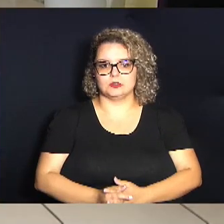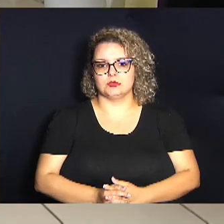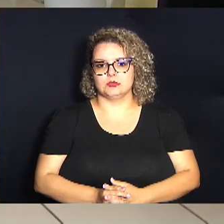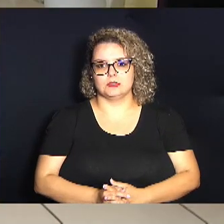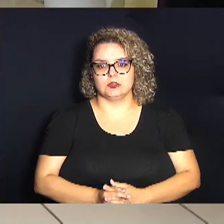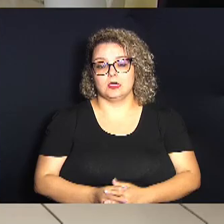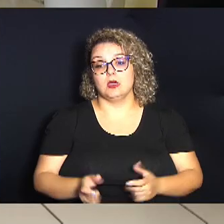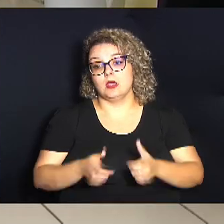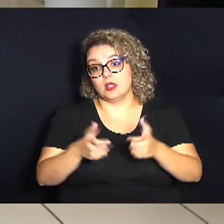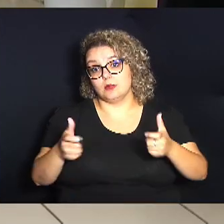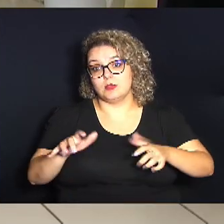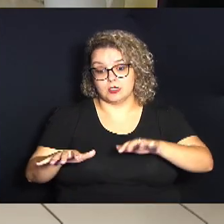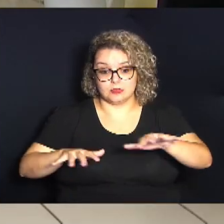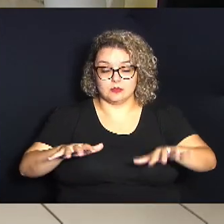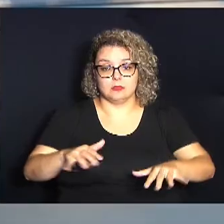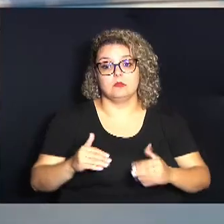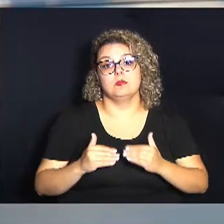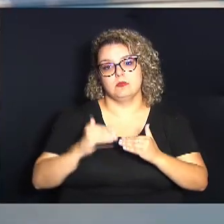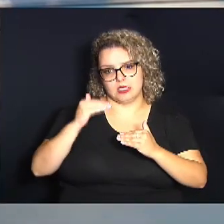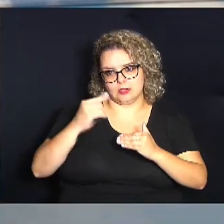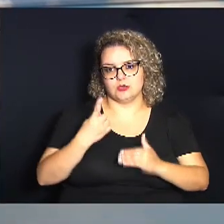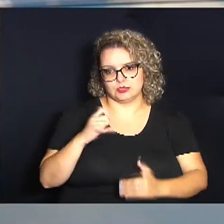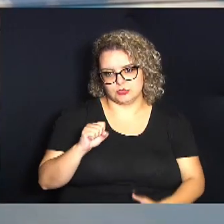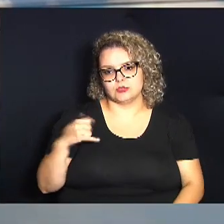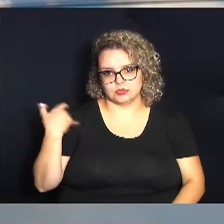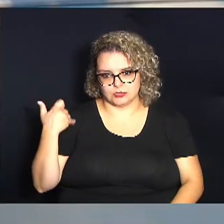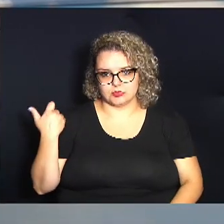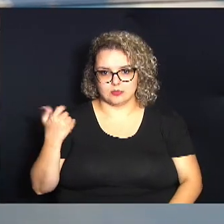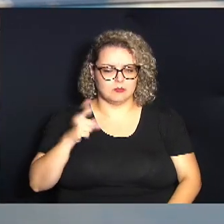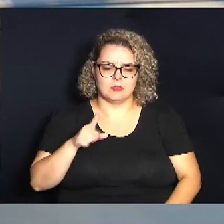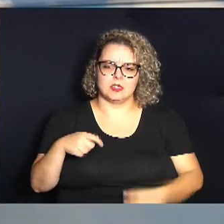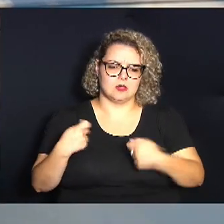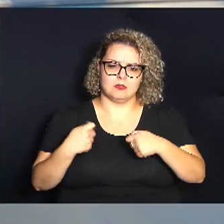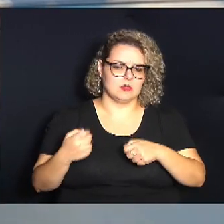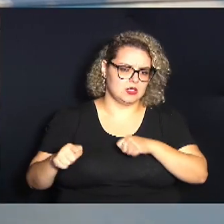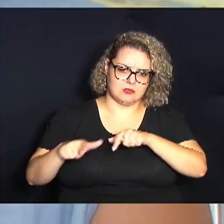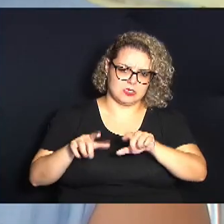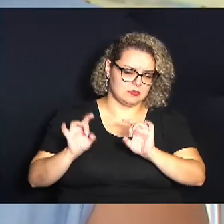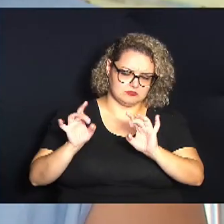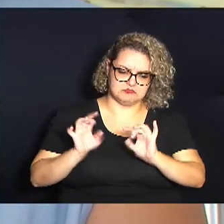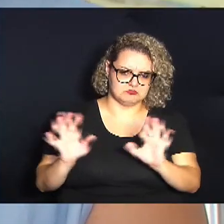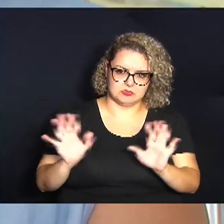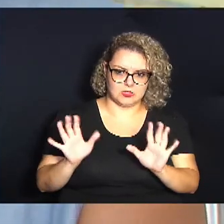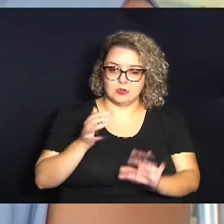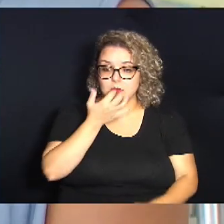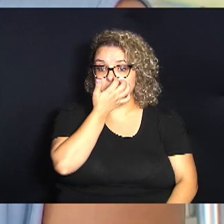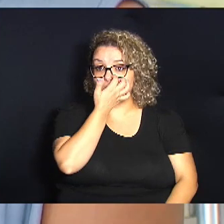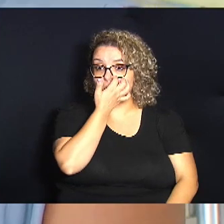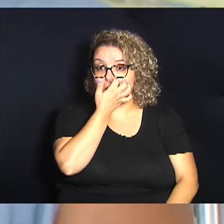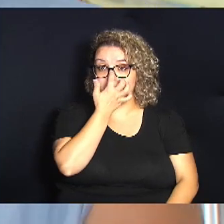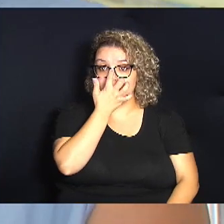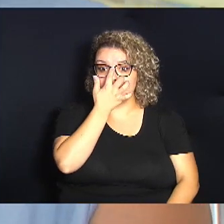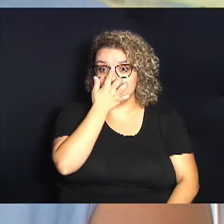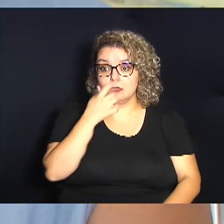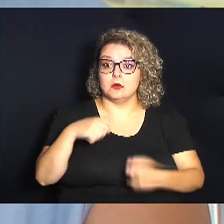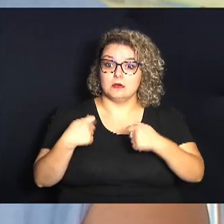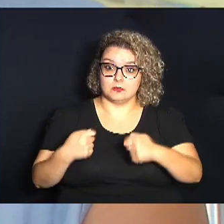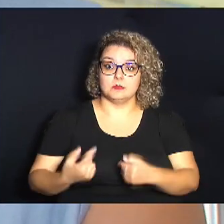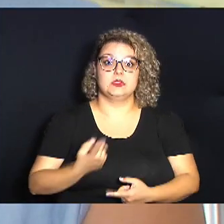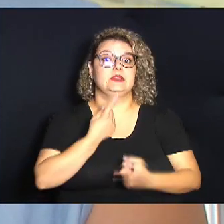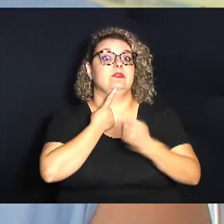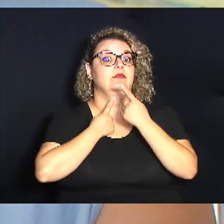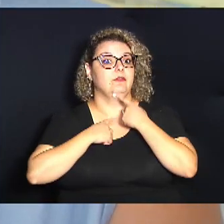a maioria dos setores precisa ser maior de idade, mas não precisa de nenhuma formação específica. Você tem que ter